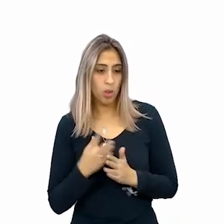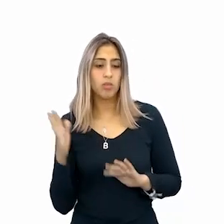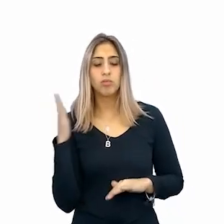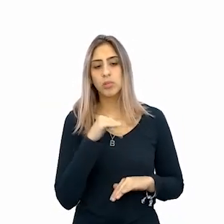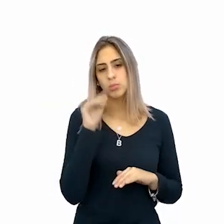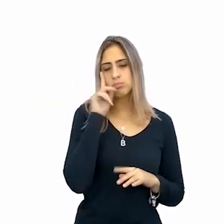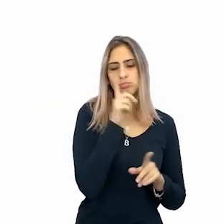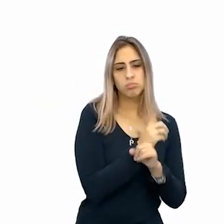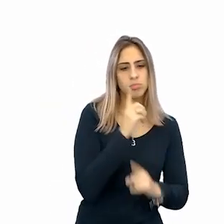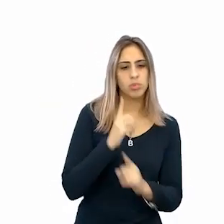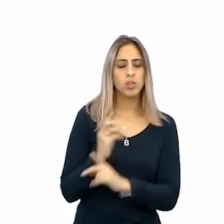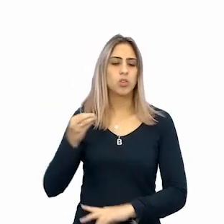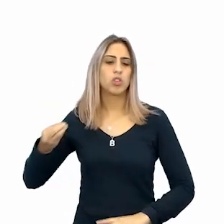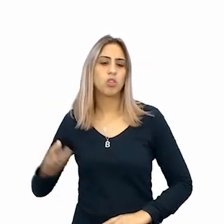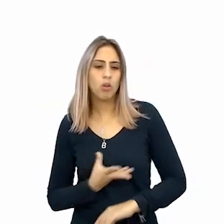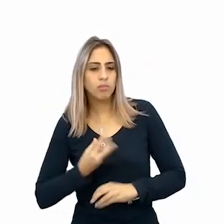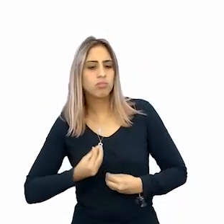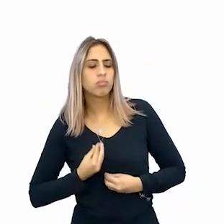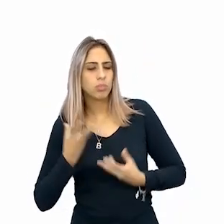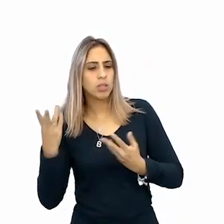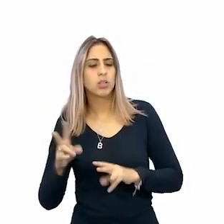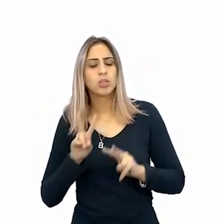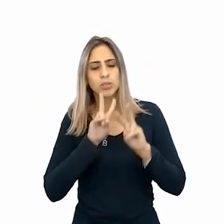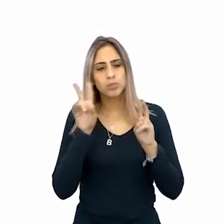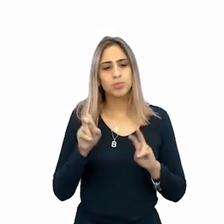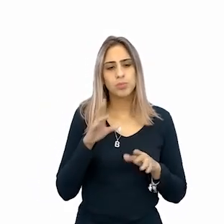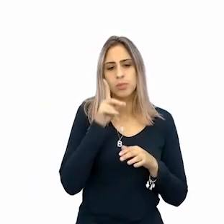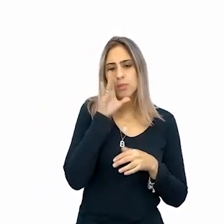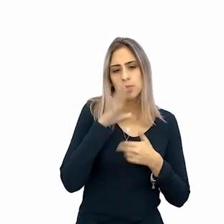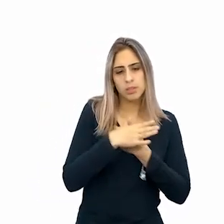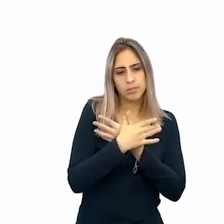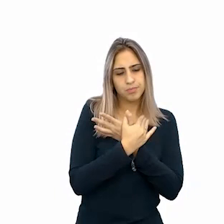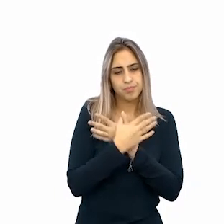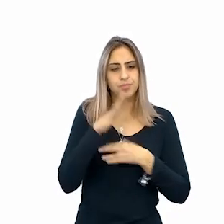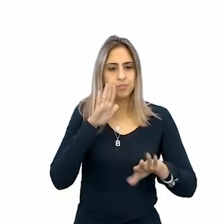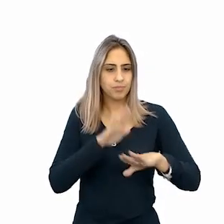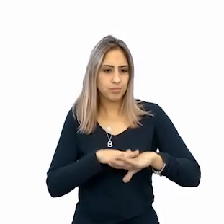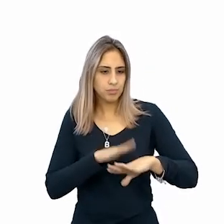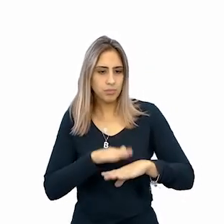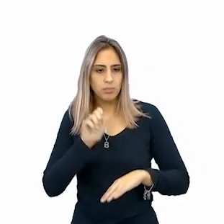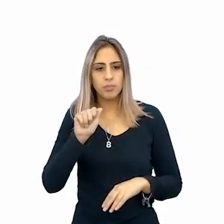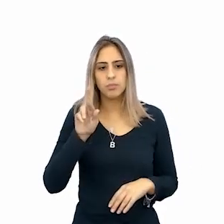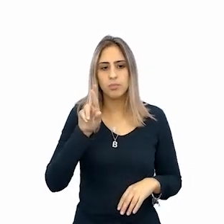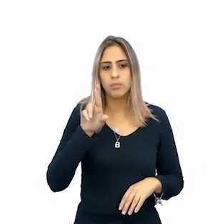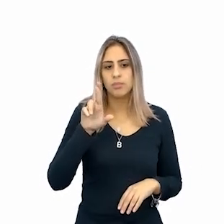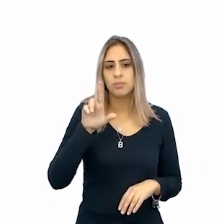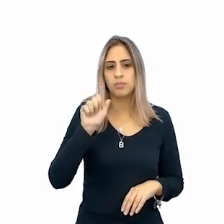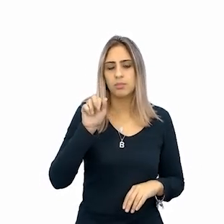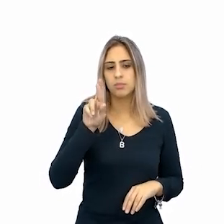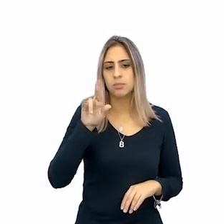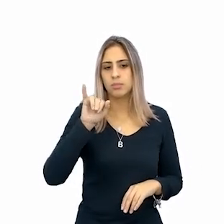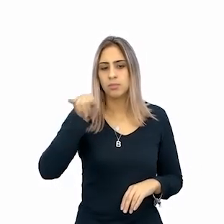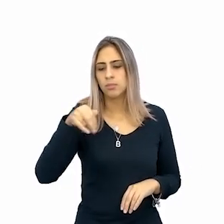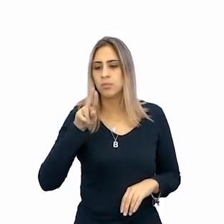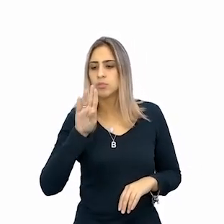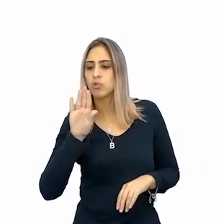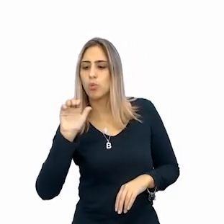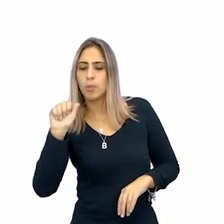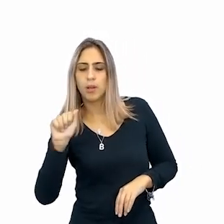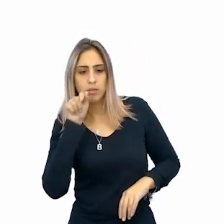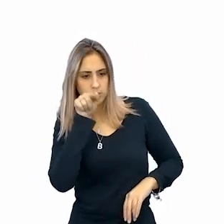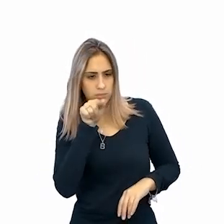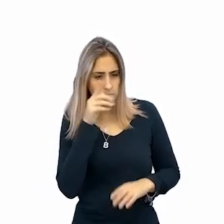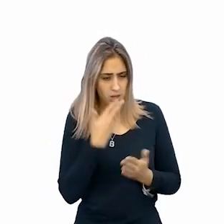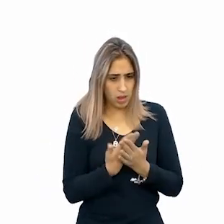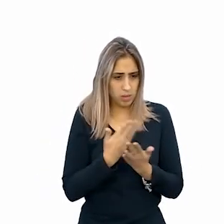ler e descobrir novas informações sobre uma ave brasileira chamada ararajuba. Esta aula,